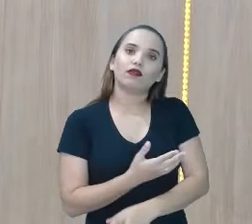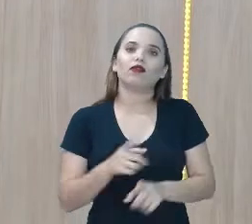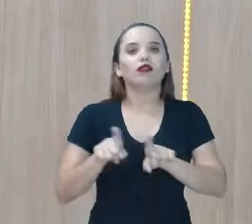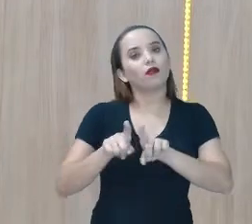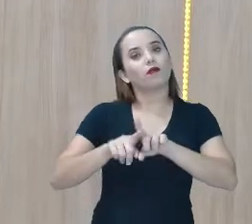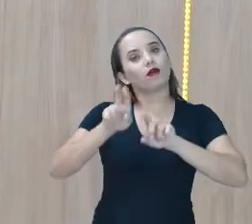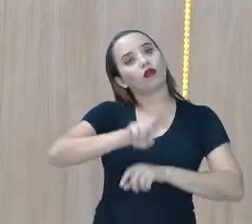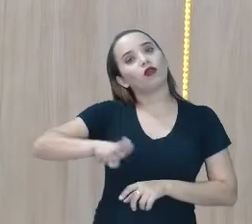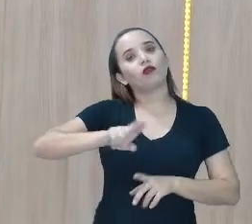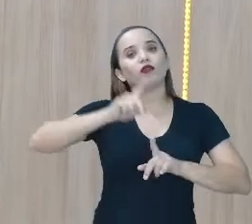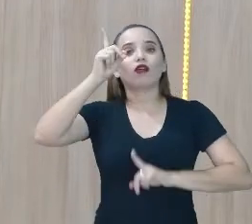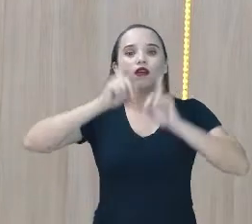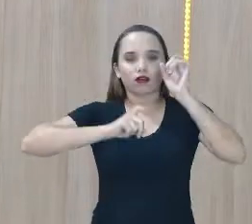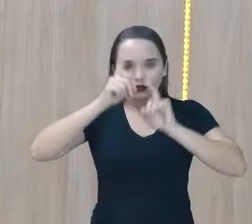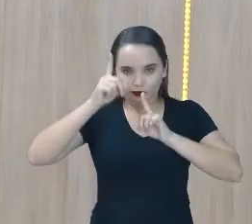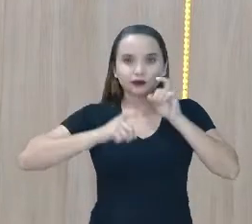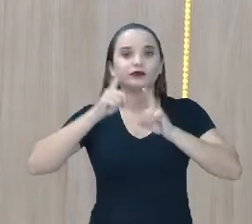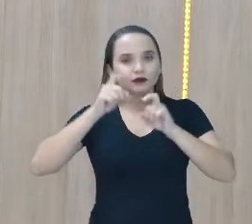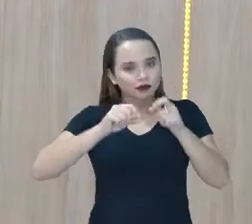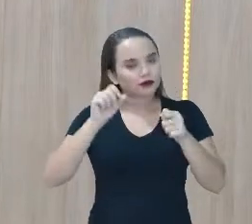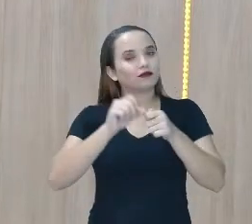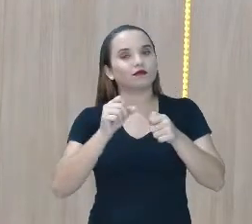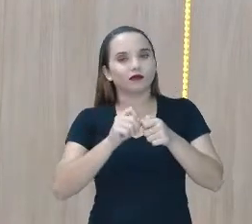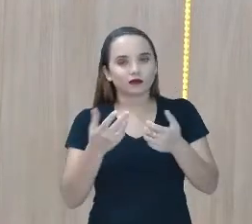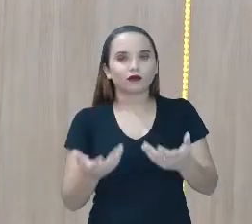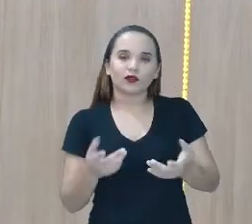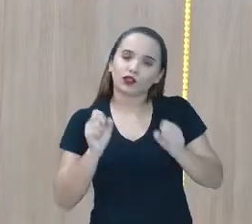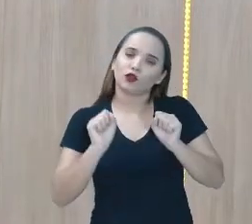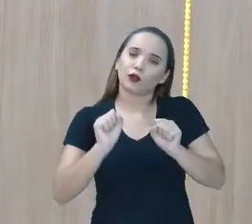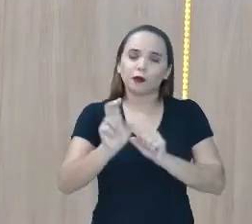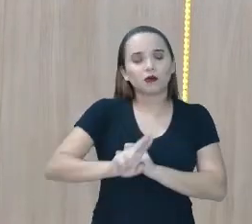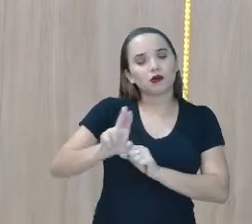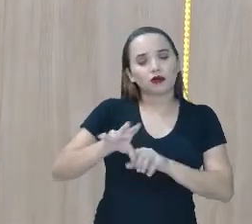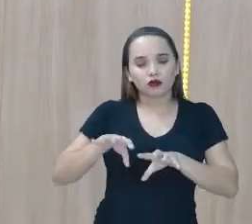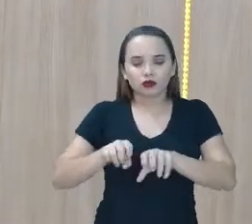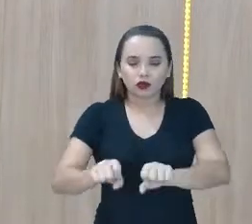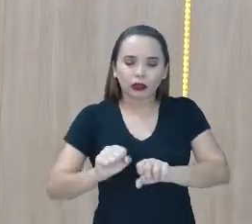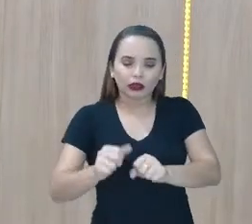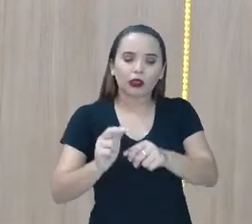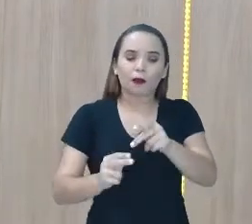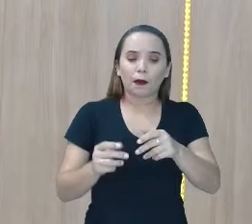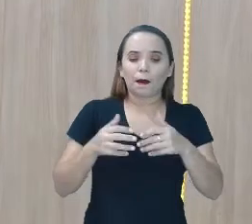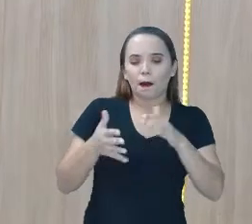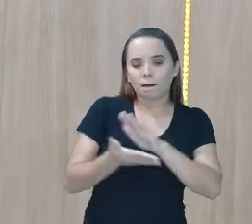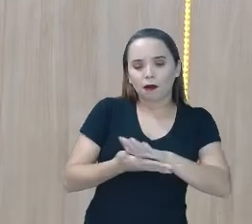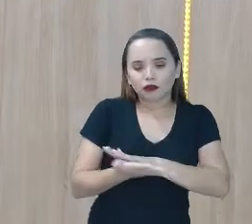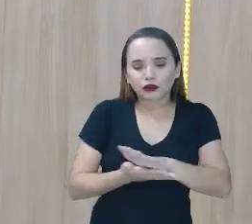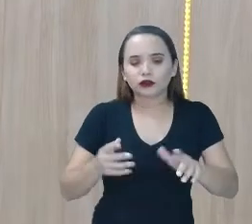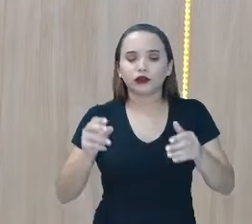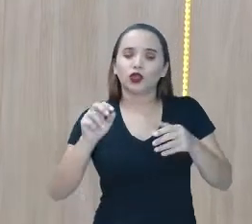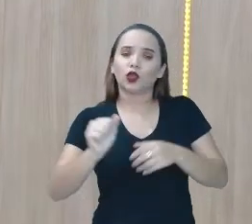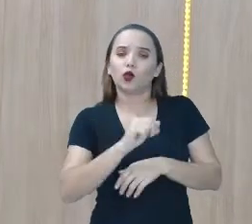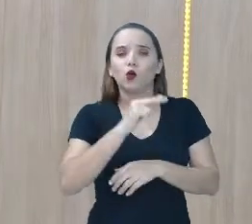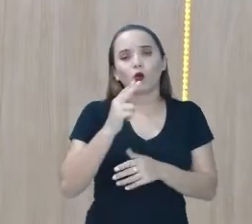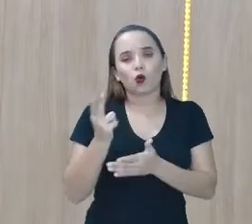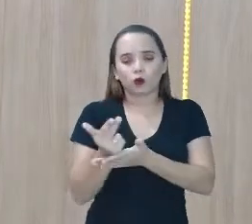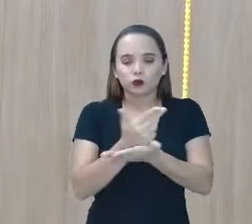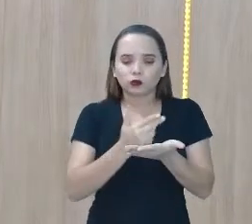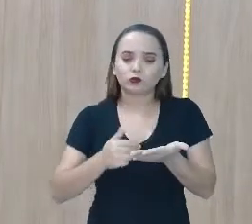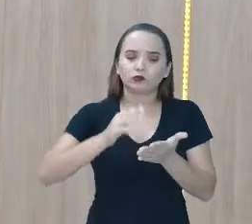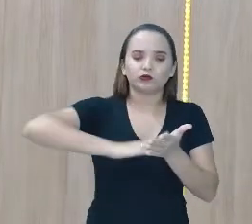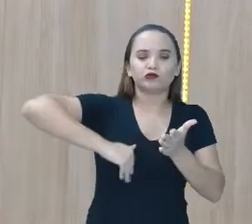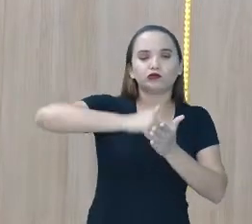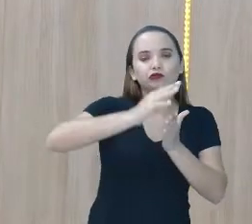expressões faciais que ele vai construir com a massinha, pode ser com a massinha, pode ser com desenho, pode ser com pintura, enfim. Então,